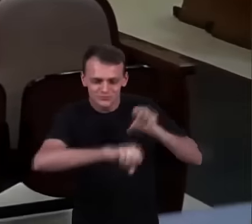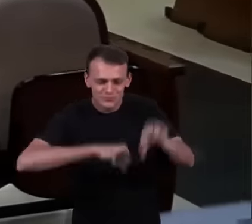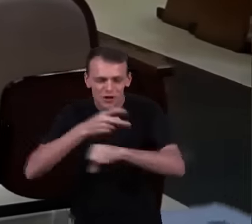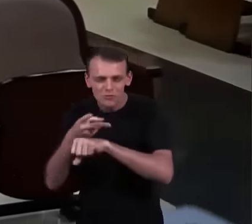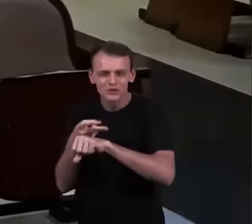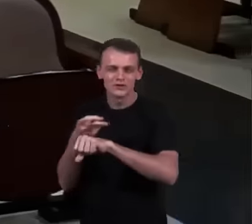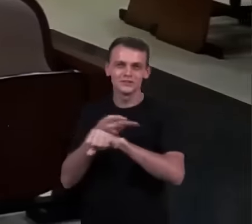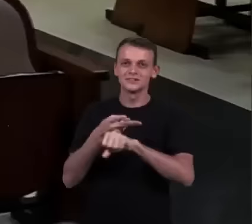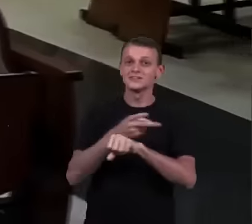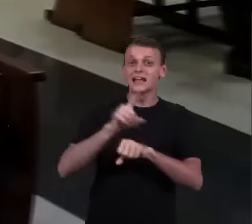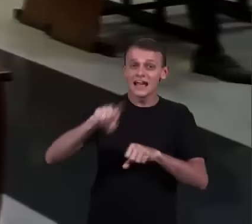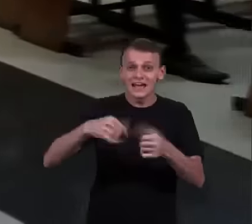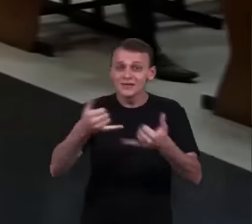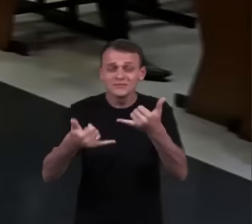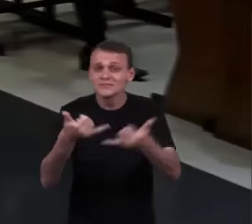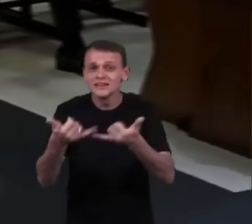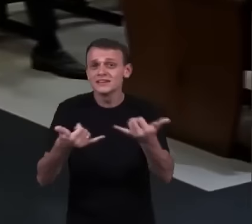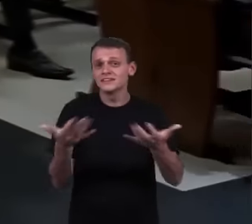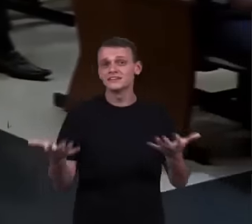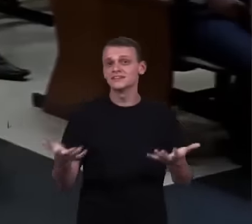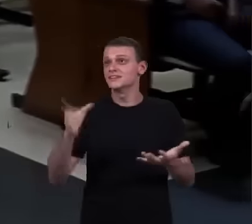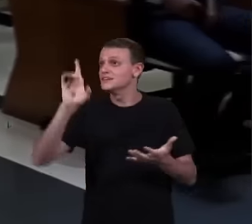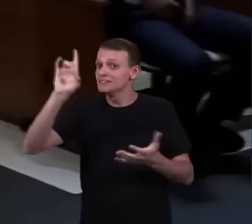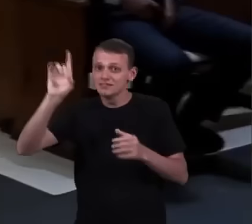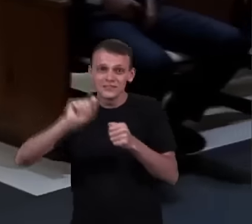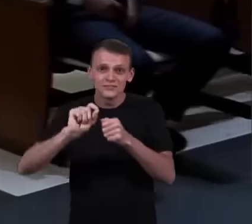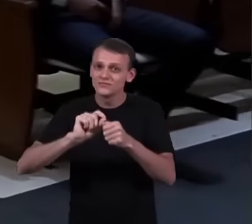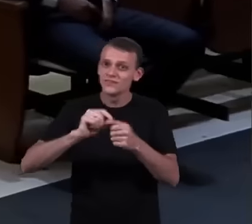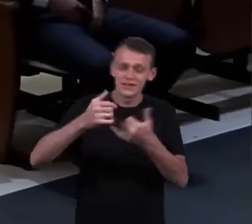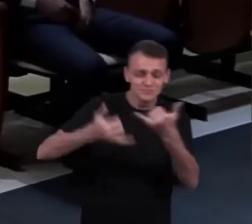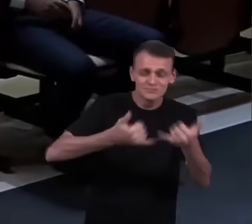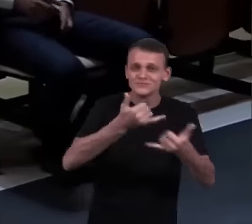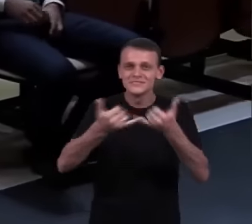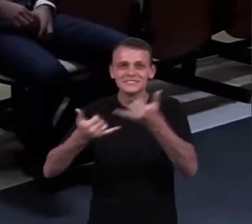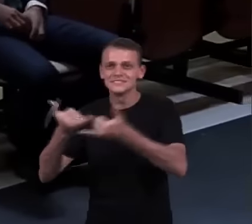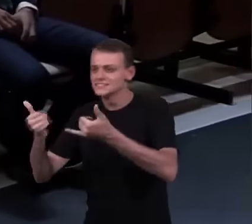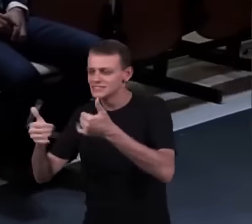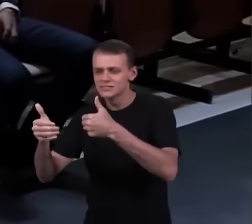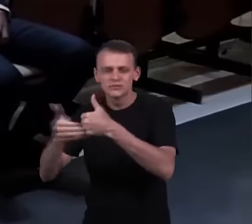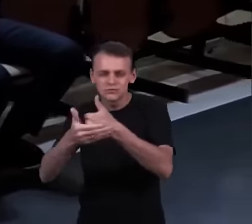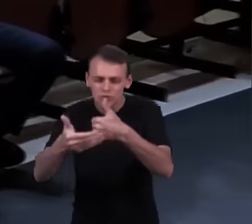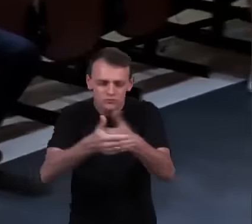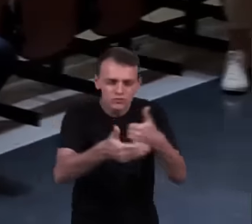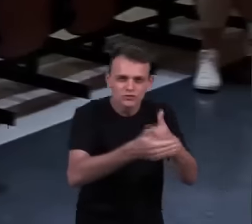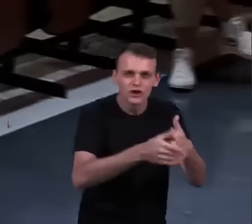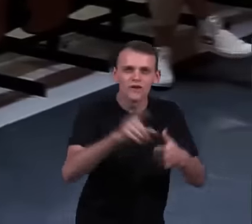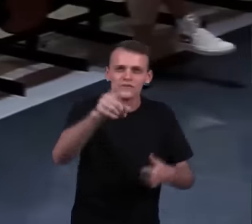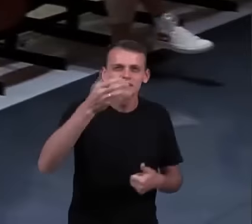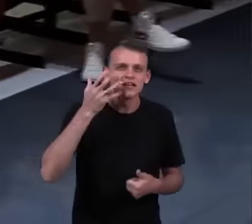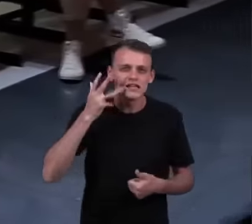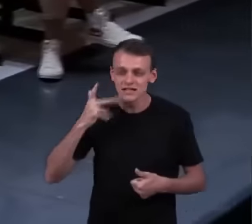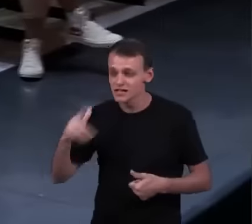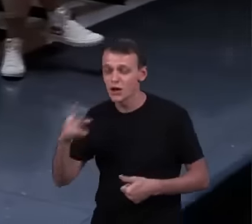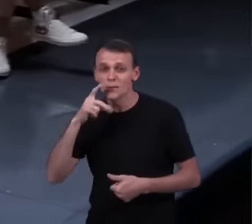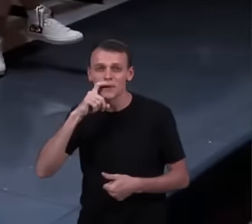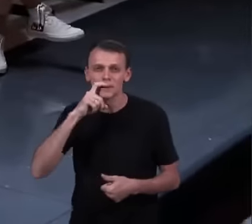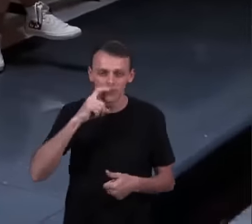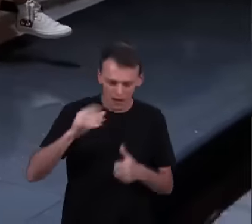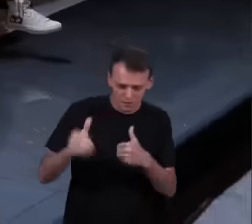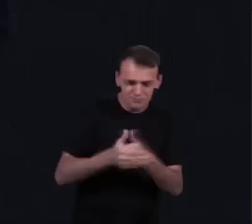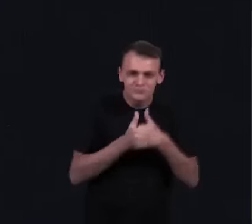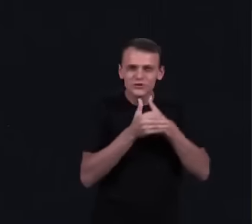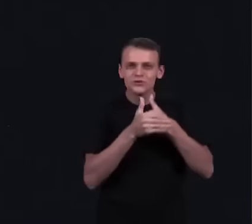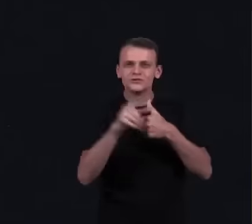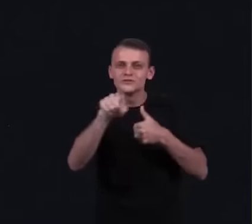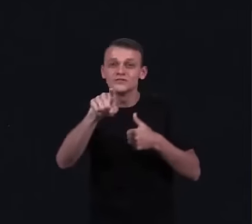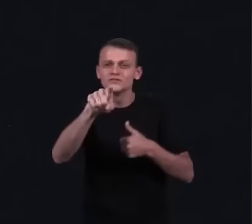É uma brincadeira, Deus faz uma brincadeira com a gente. Ele vai lá e se esconde. Você era criança, seu pai se escondia de você,